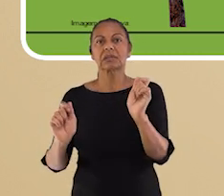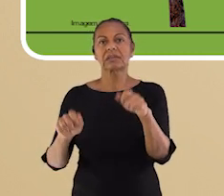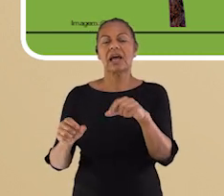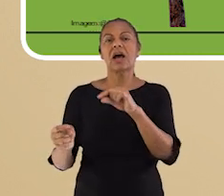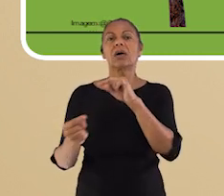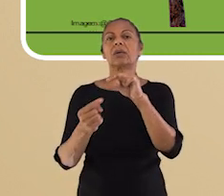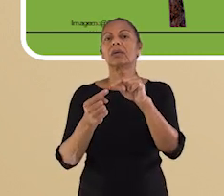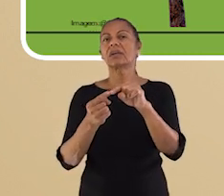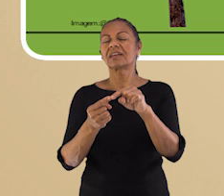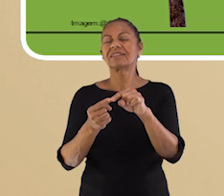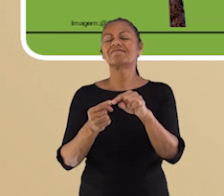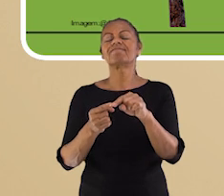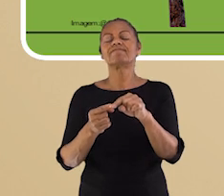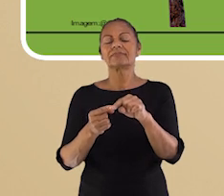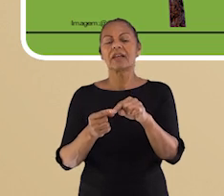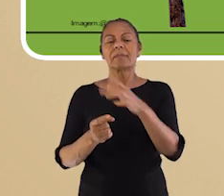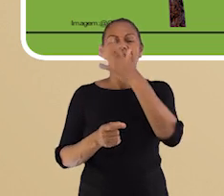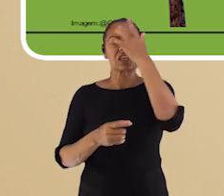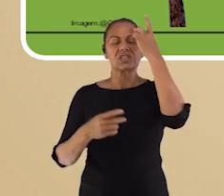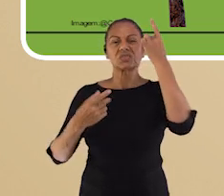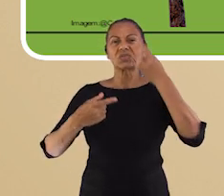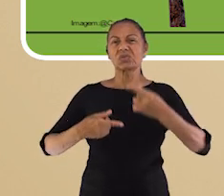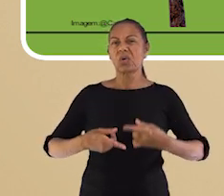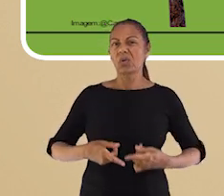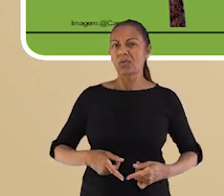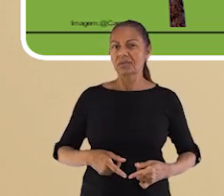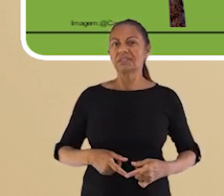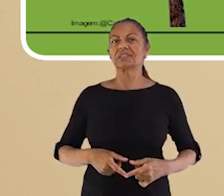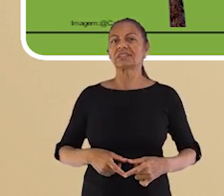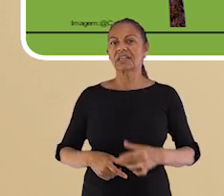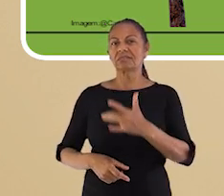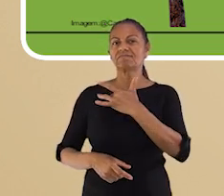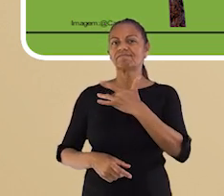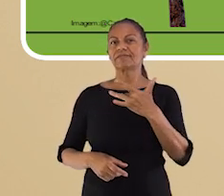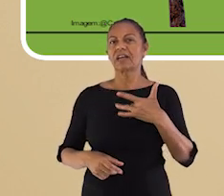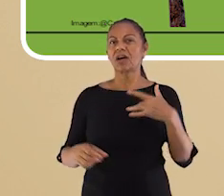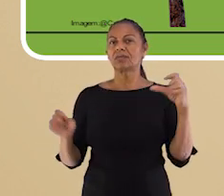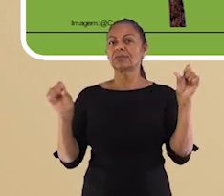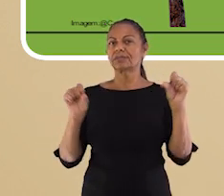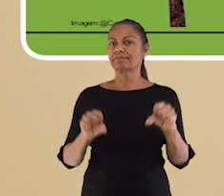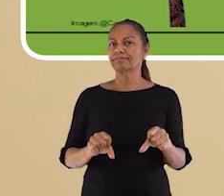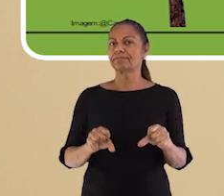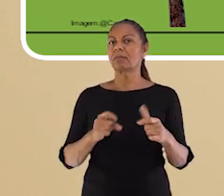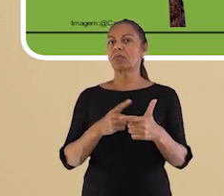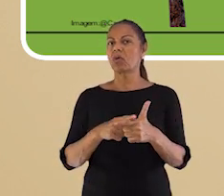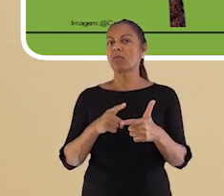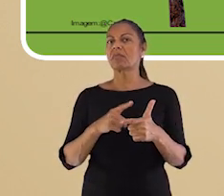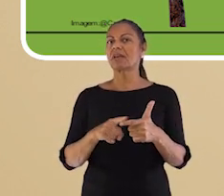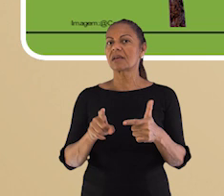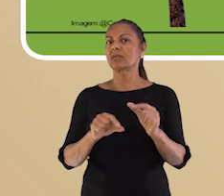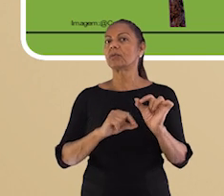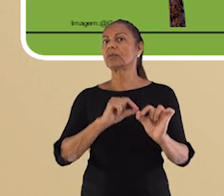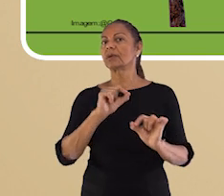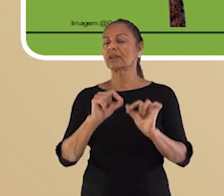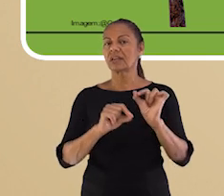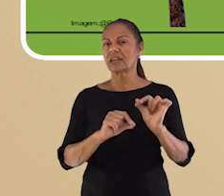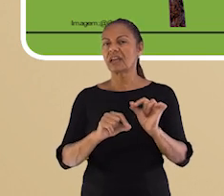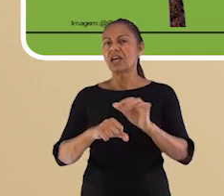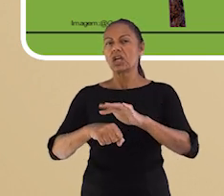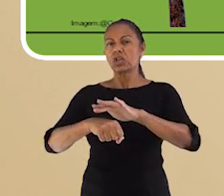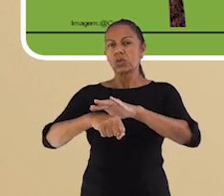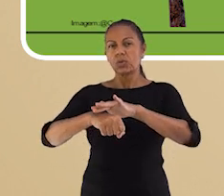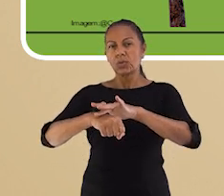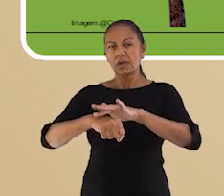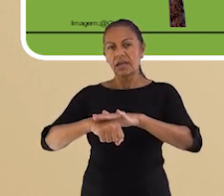afetar diretamente a população em geral, com alguns problemas de saúde, dentre eles o agravamento